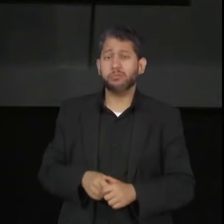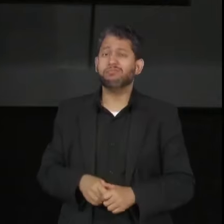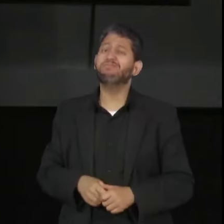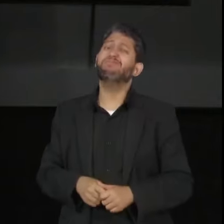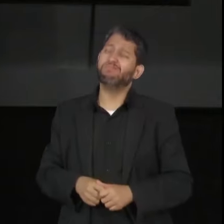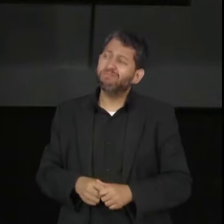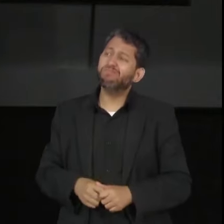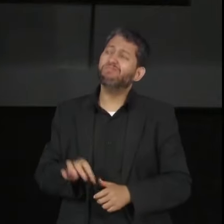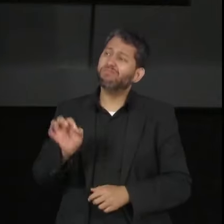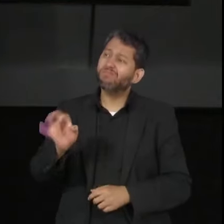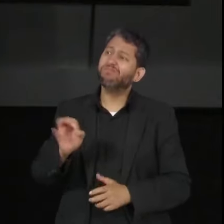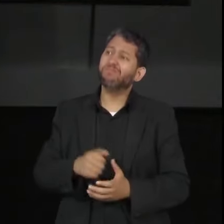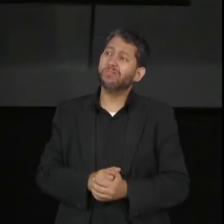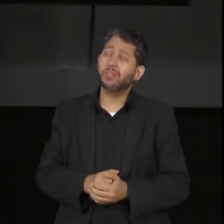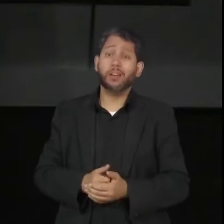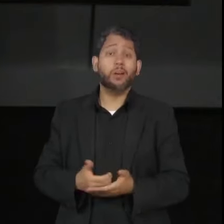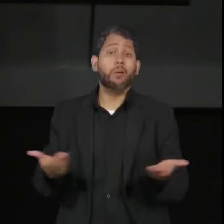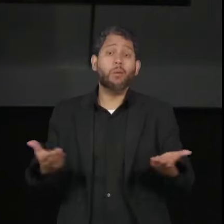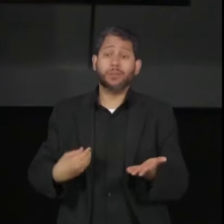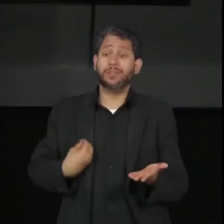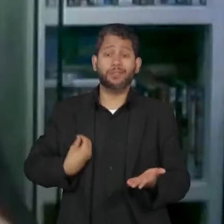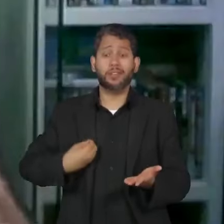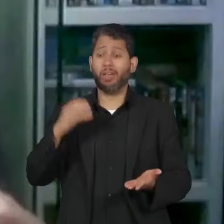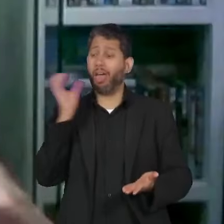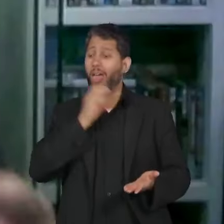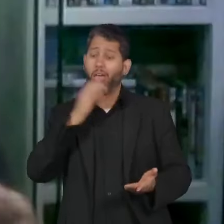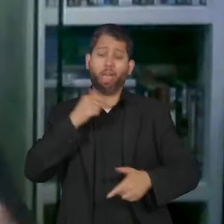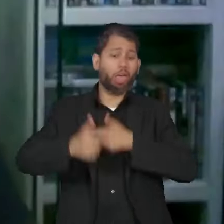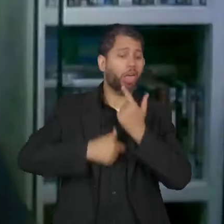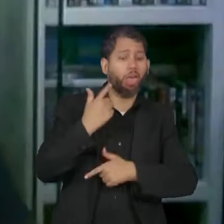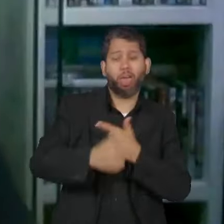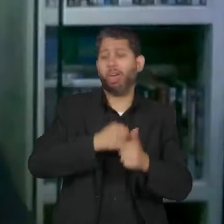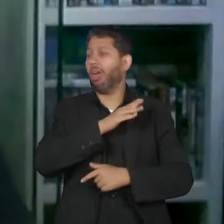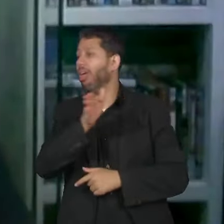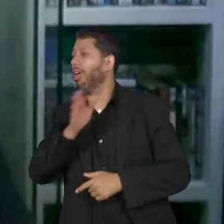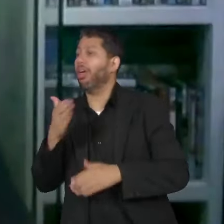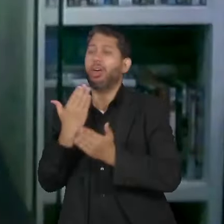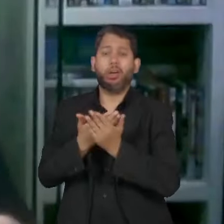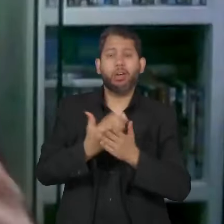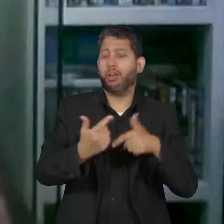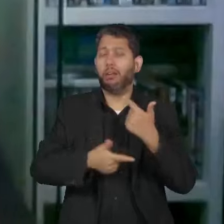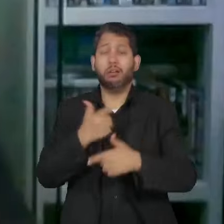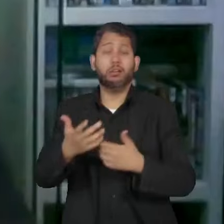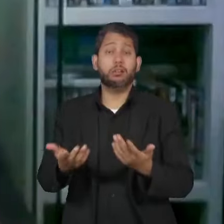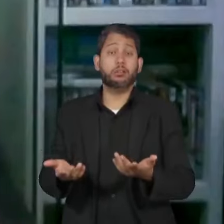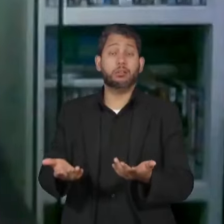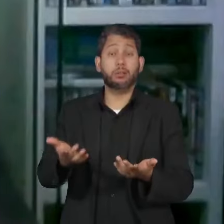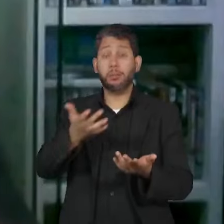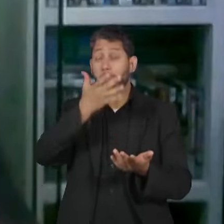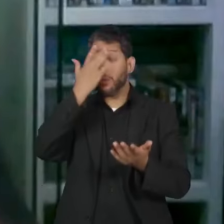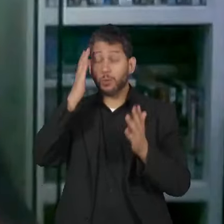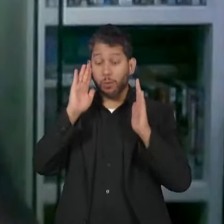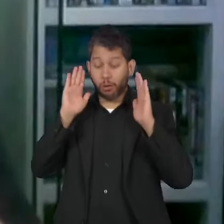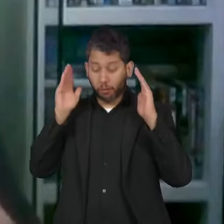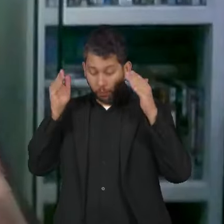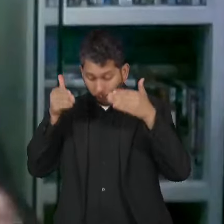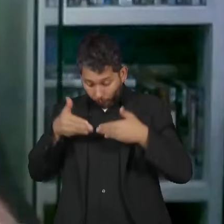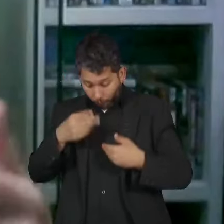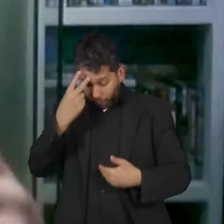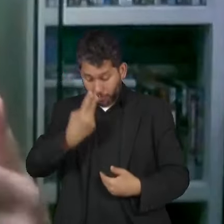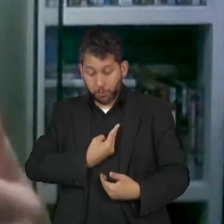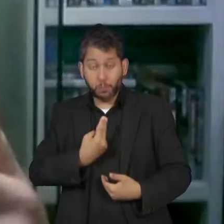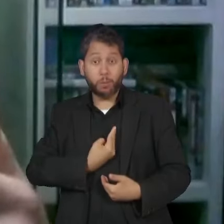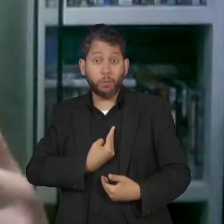que sim. Essa vida corrida que você descreveu, essa vida cheia de pressões, acaba voltando as pessoas para si mesmas. E